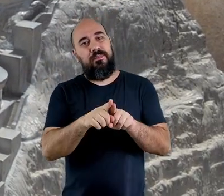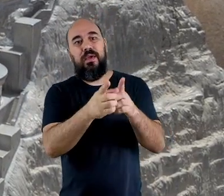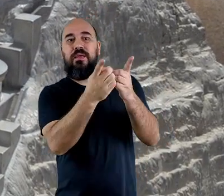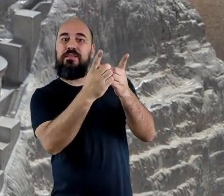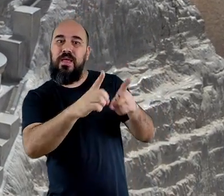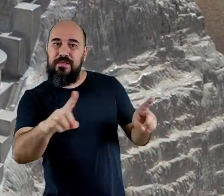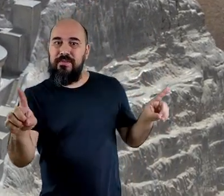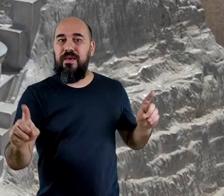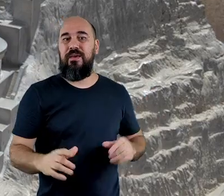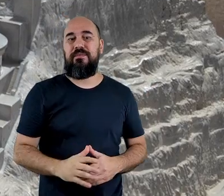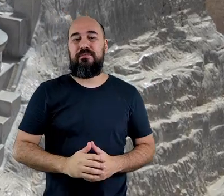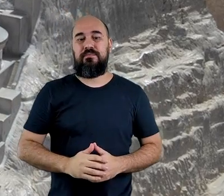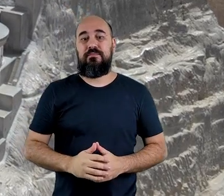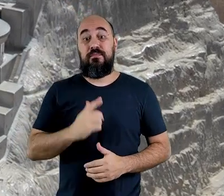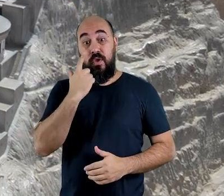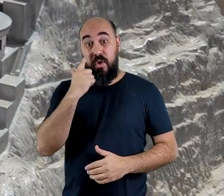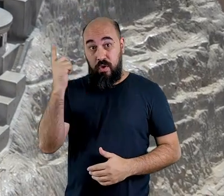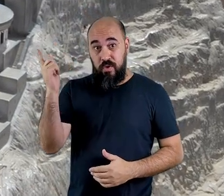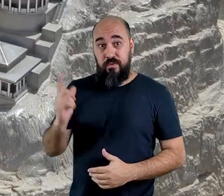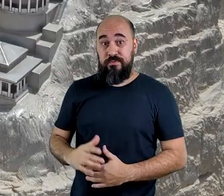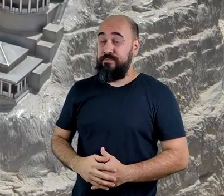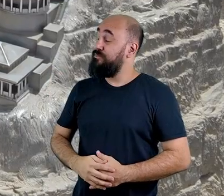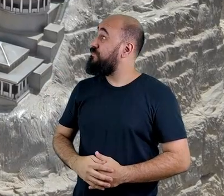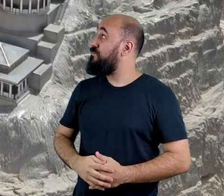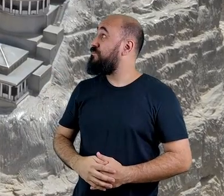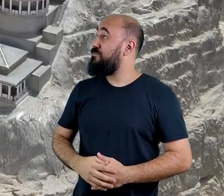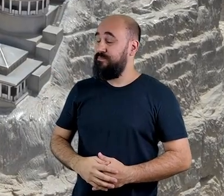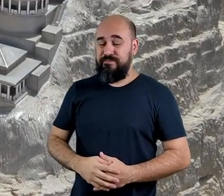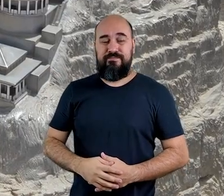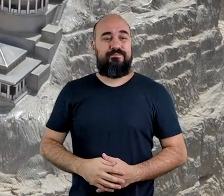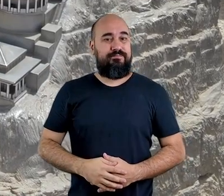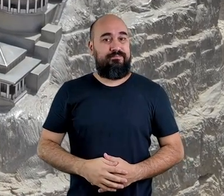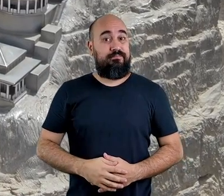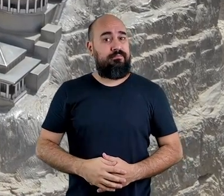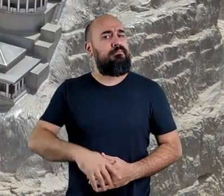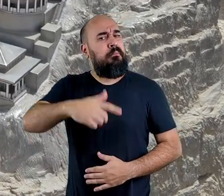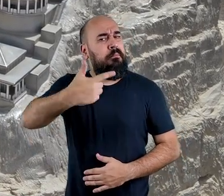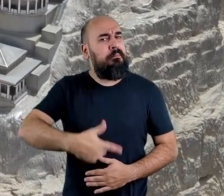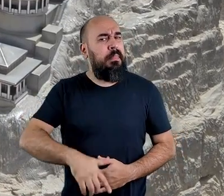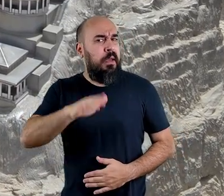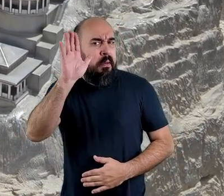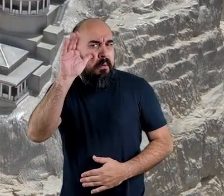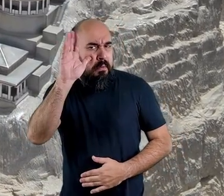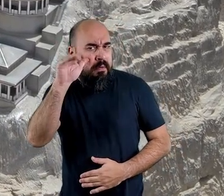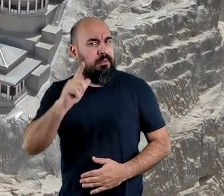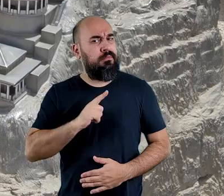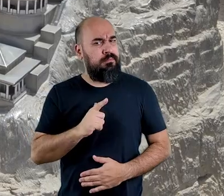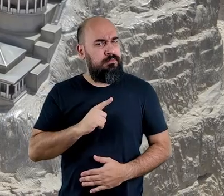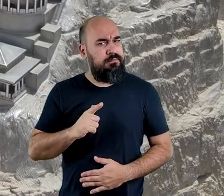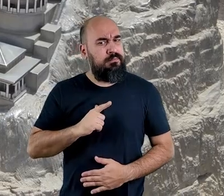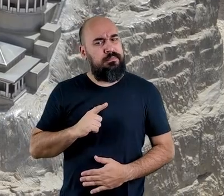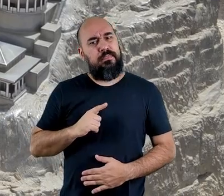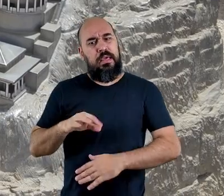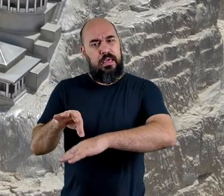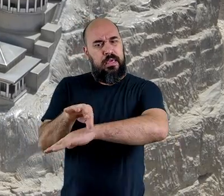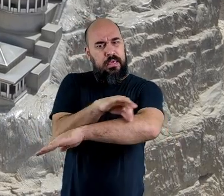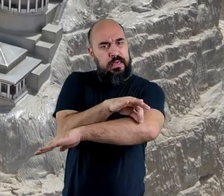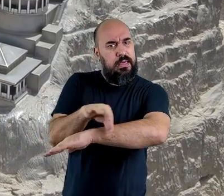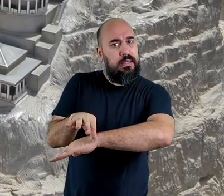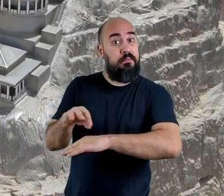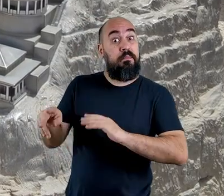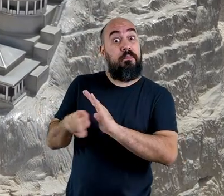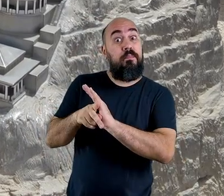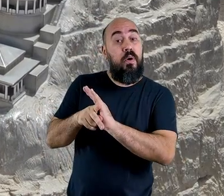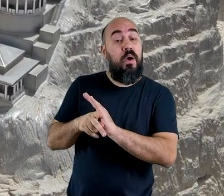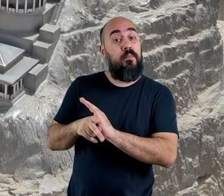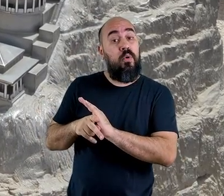É esta parte que a maquete demonstra aqui. Porém, há mais coisas curiosas a respeito desta forma arquitetônica usada